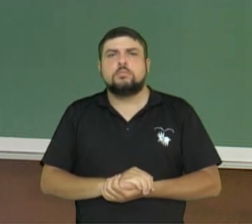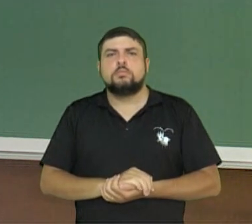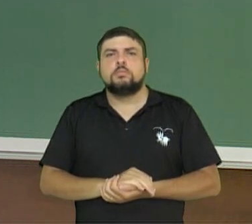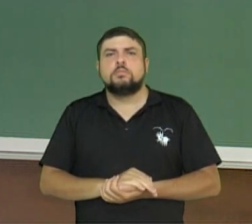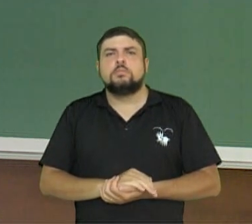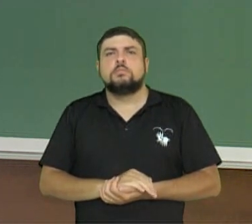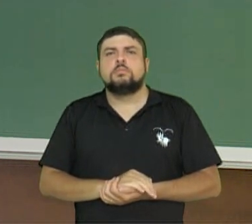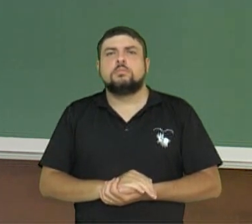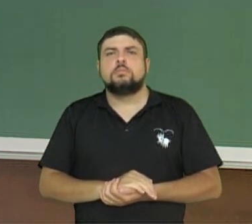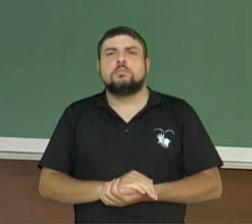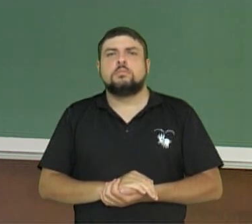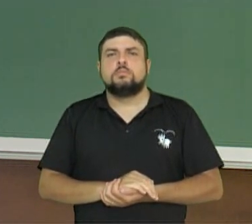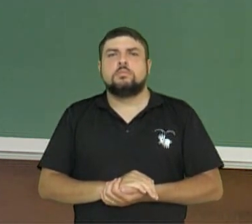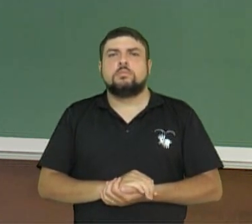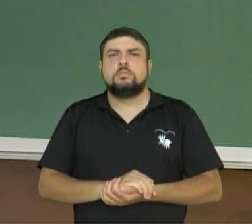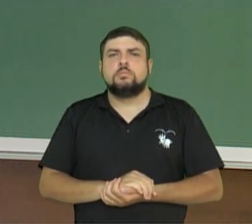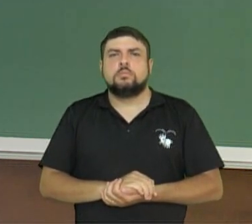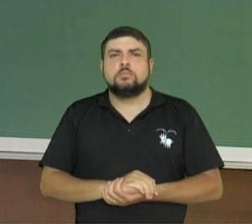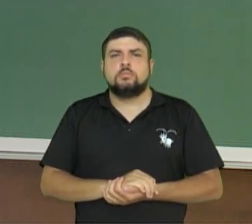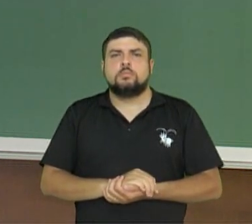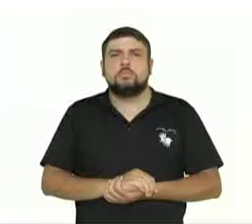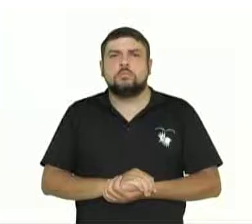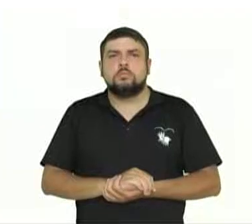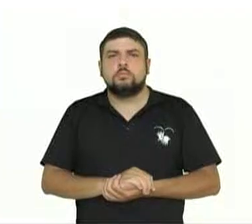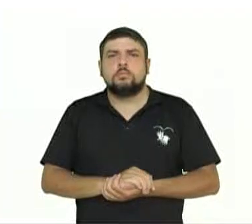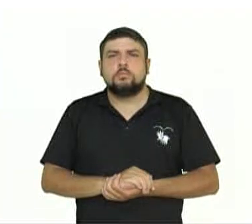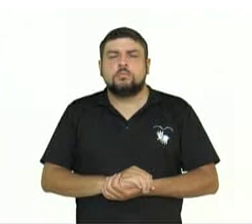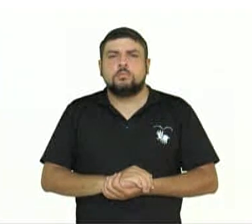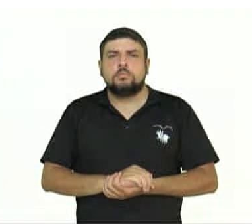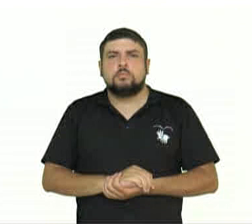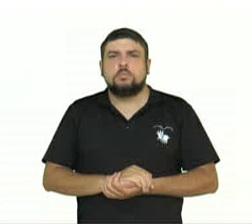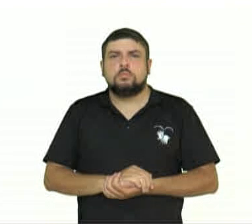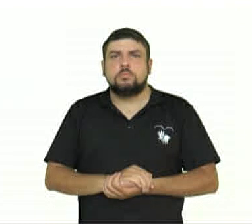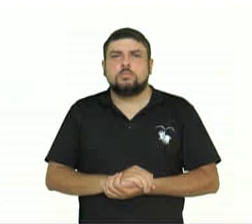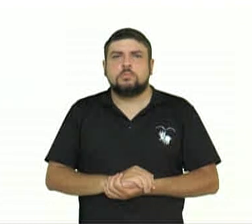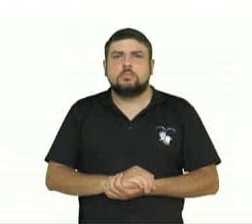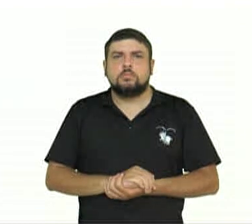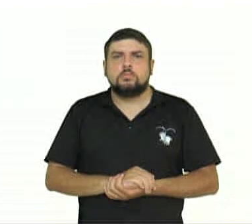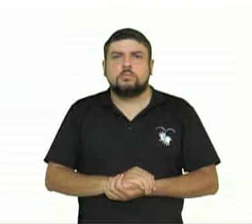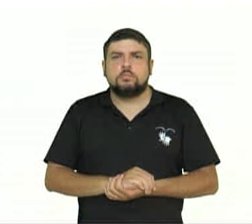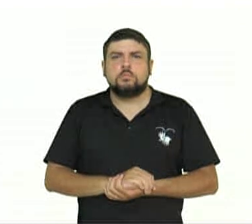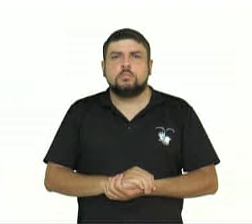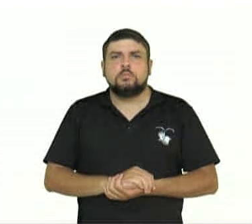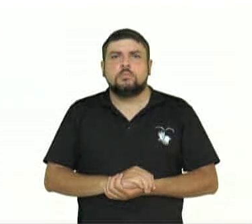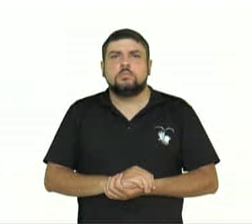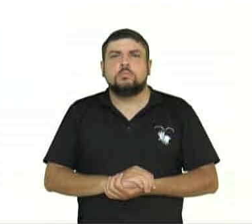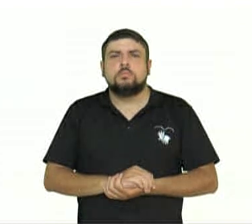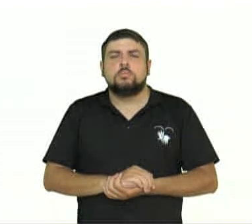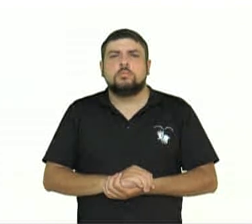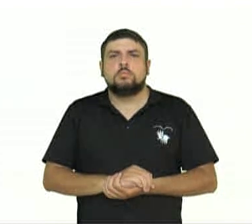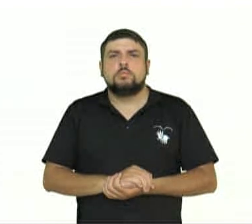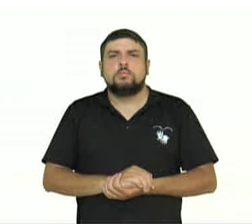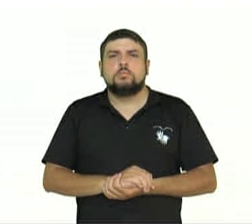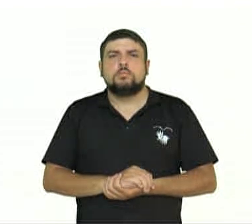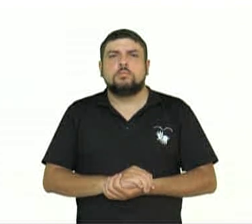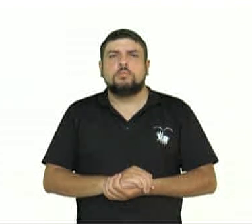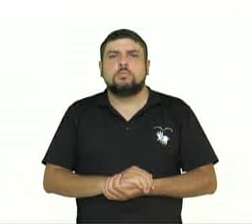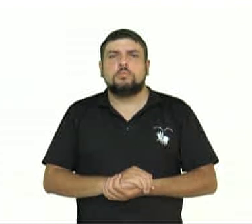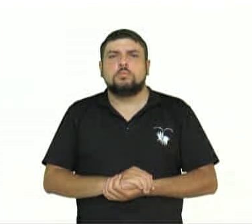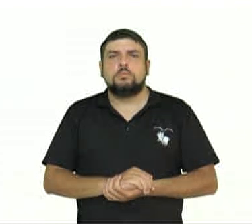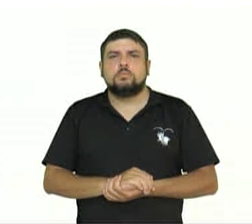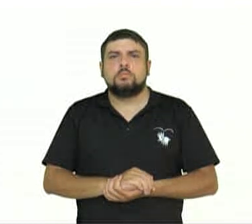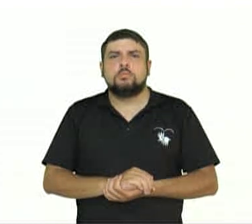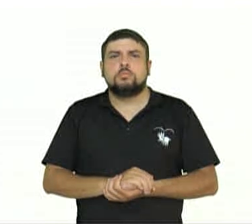e identifica los adjetivos. Bien, então nós temos acá esta vinheta.